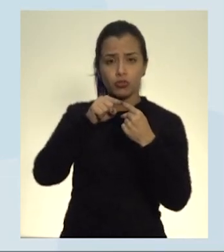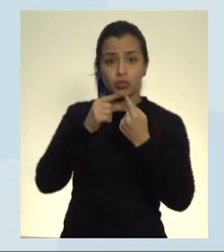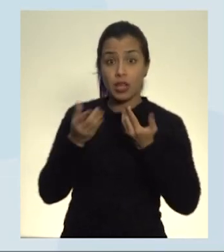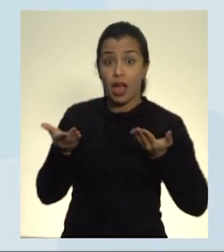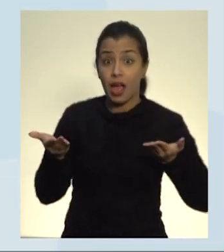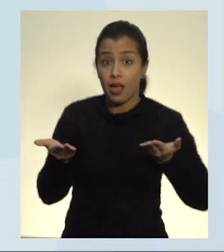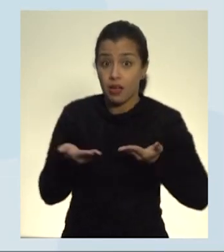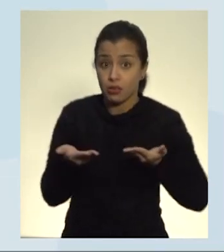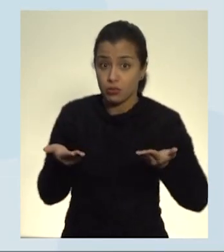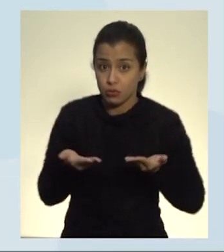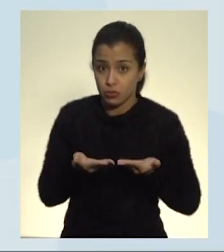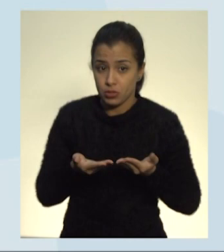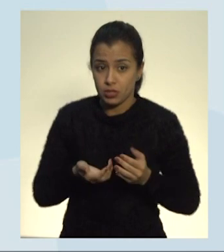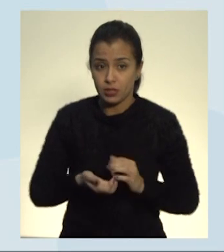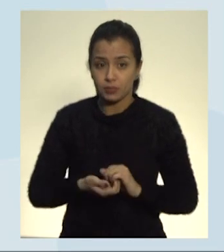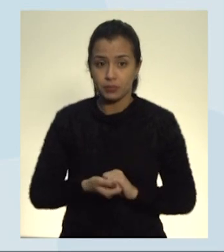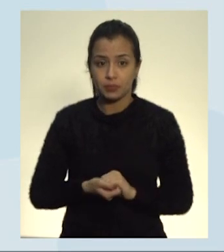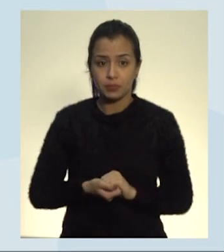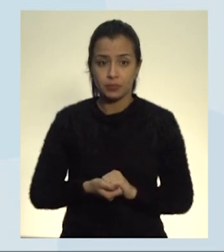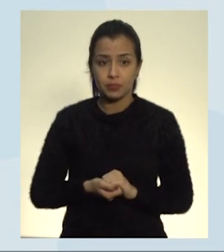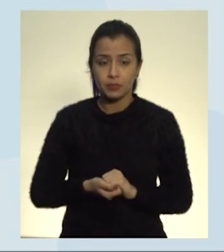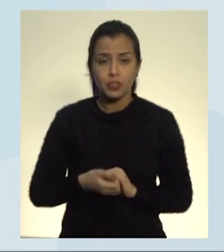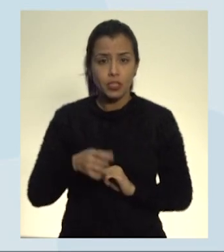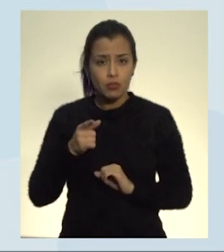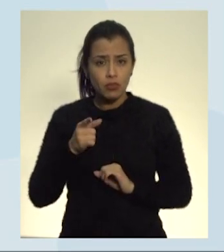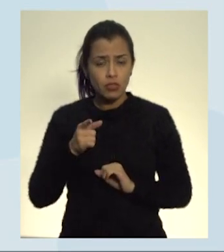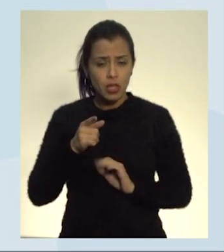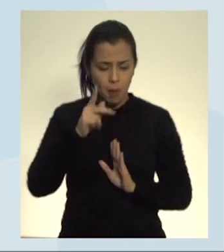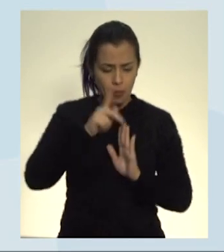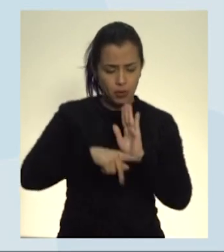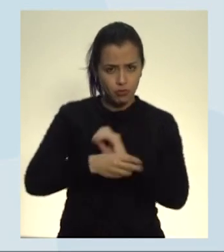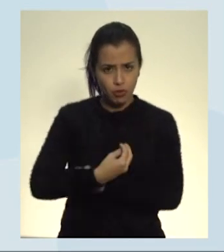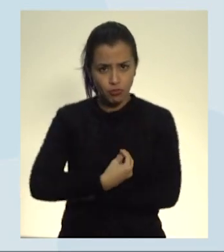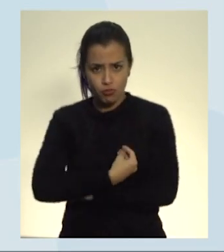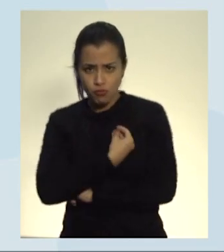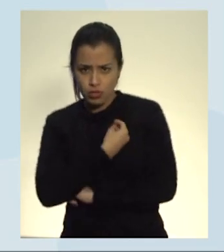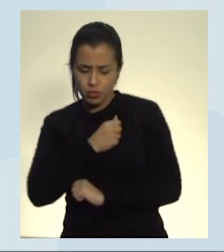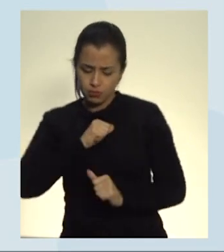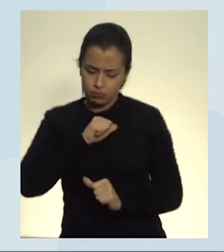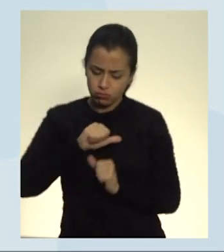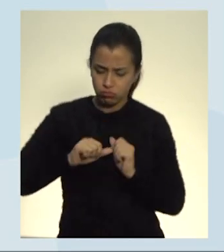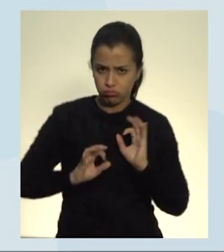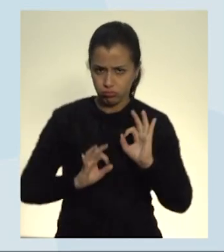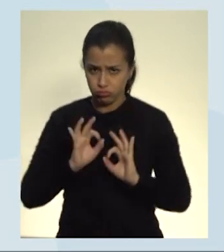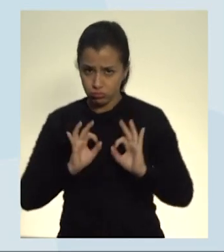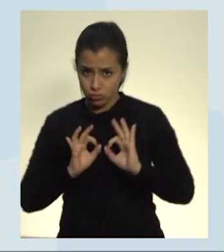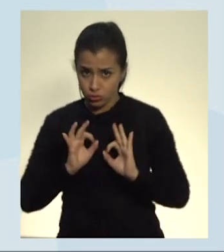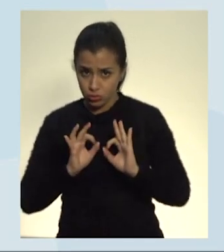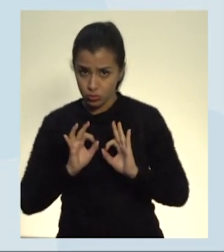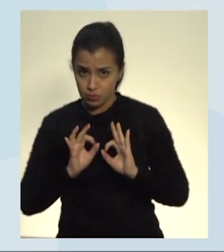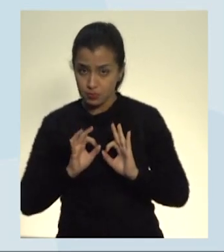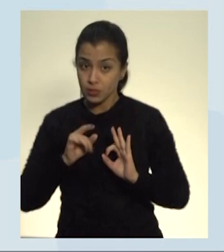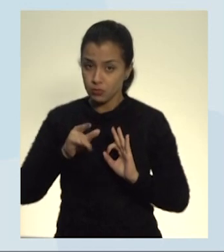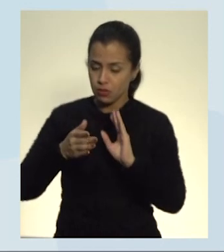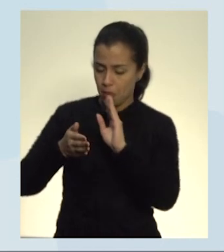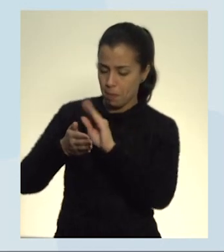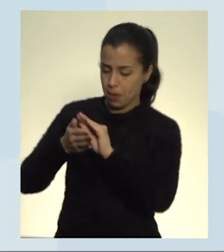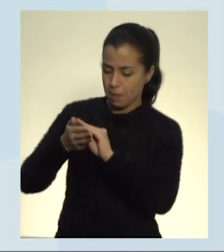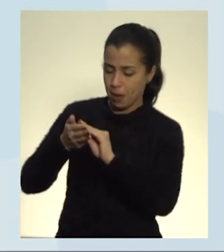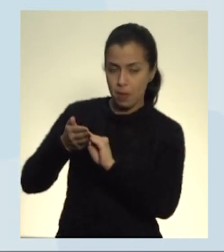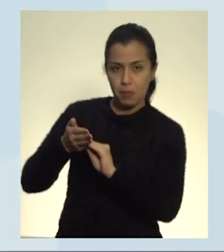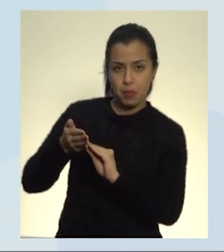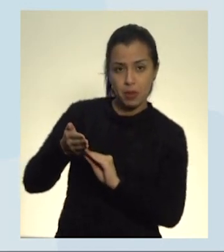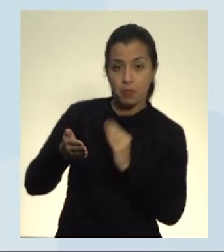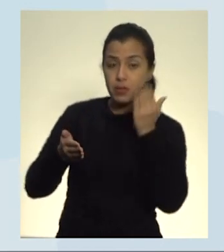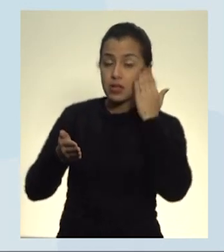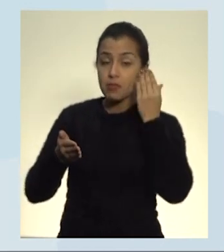agora? Você reelaborou seu projeto de vida? Então, vocês escrevam, descrevam como vocês estão